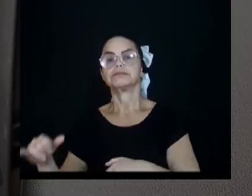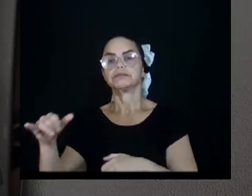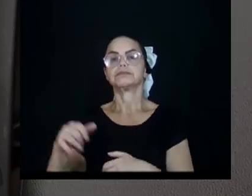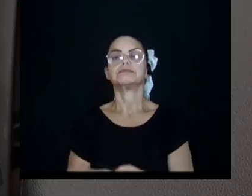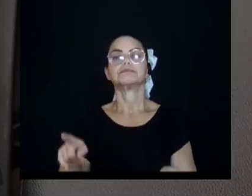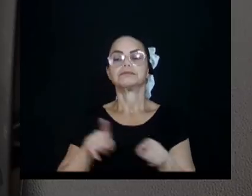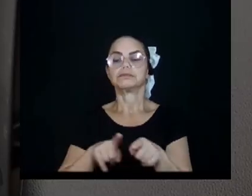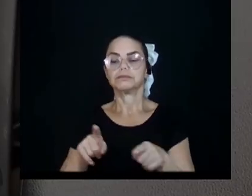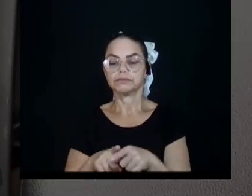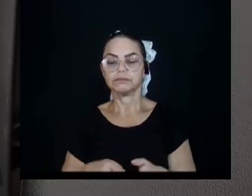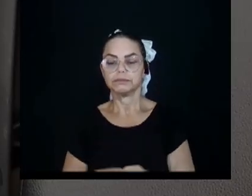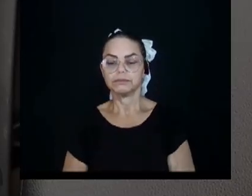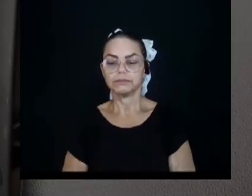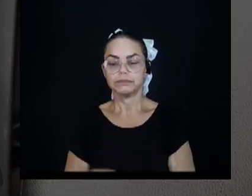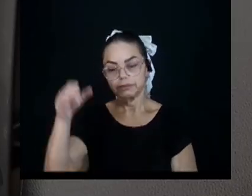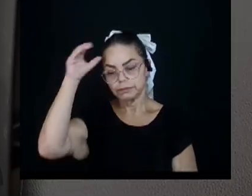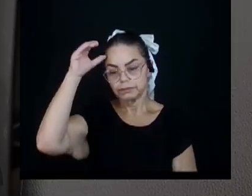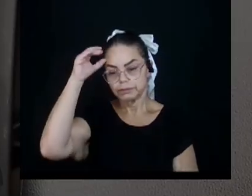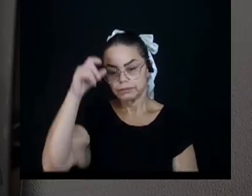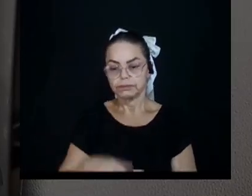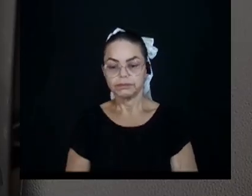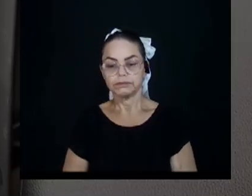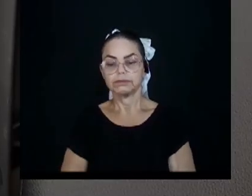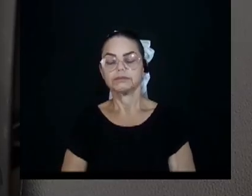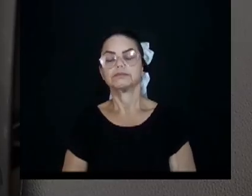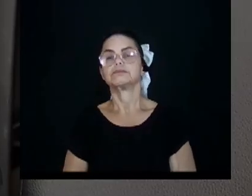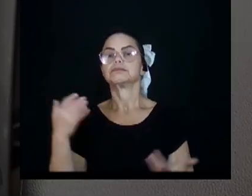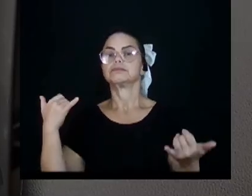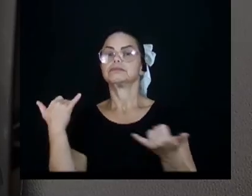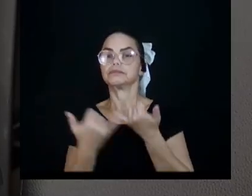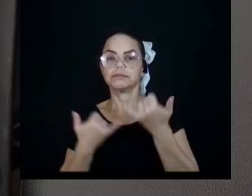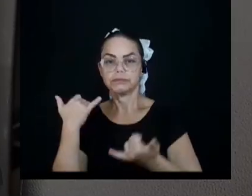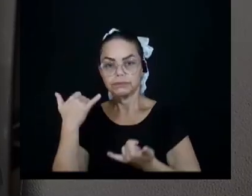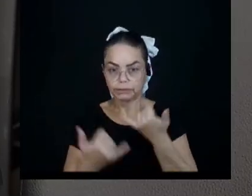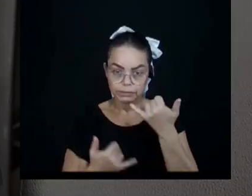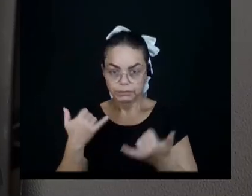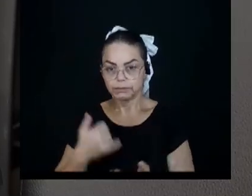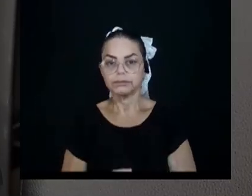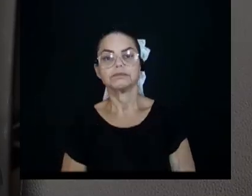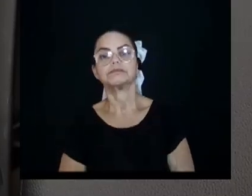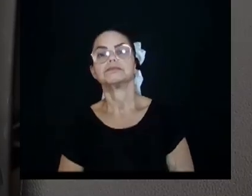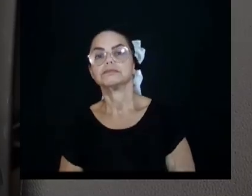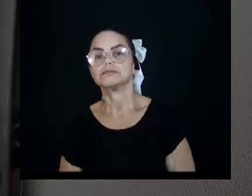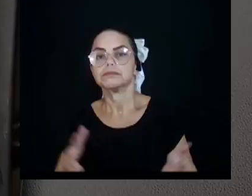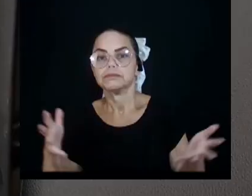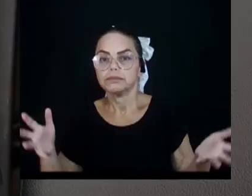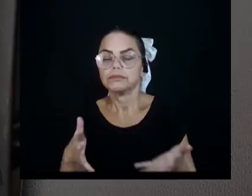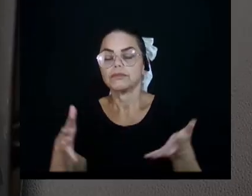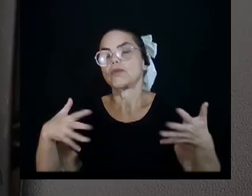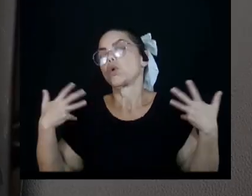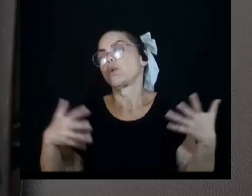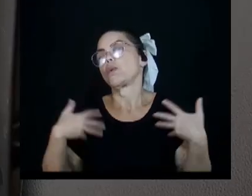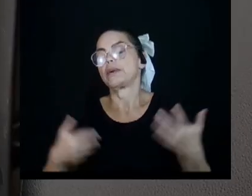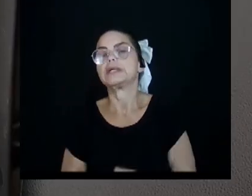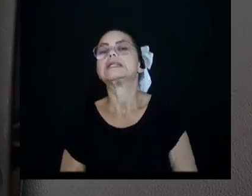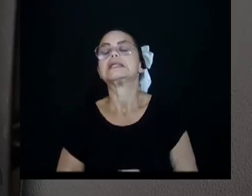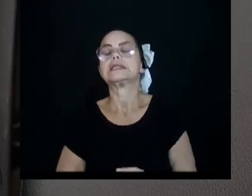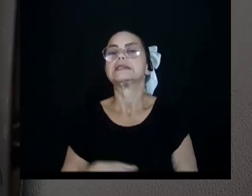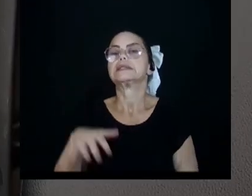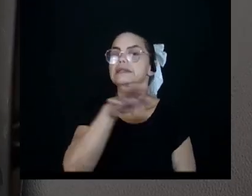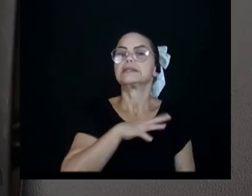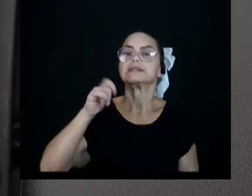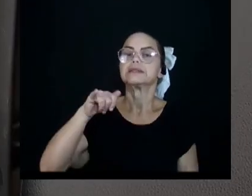cultural, o centro de entretenimento da cidade, da região, né? Então a gente tem que aproveitar esse